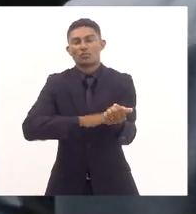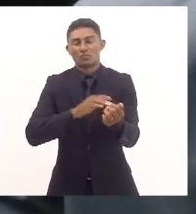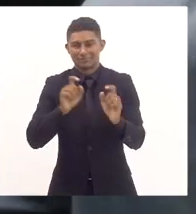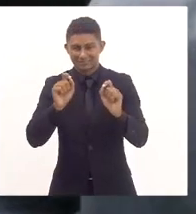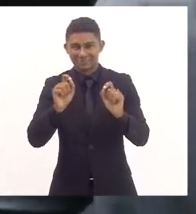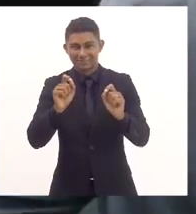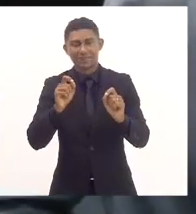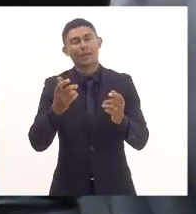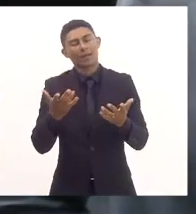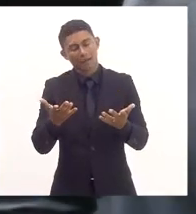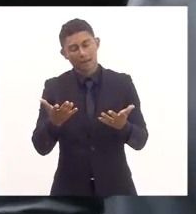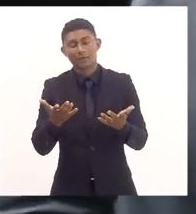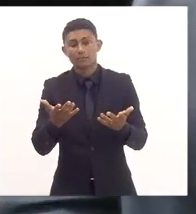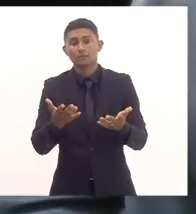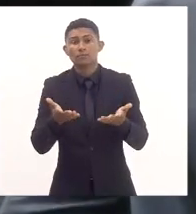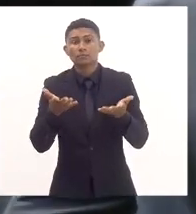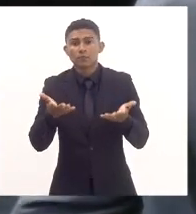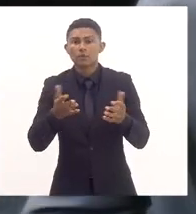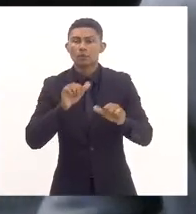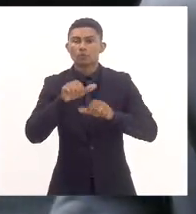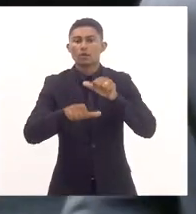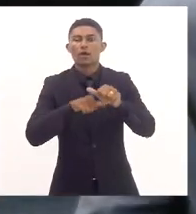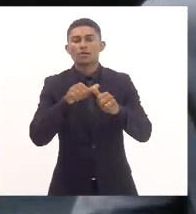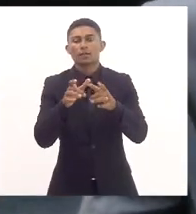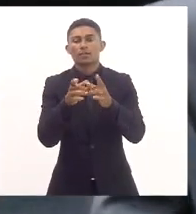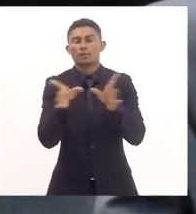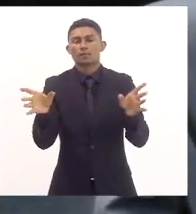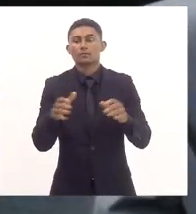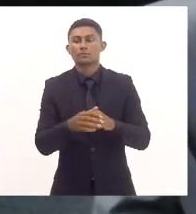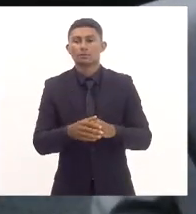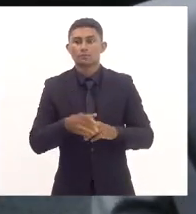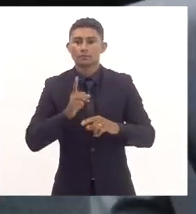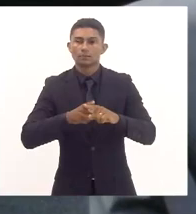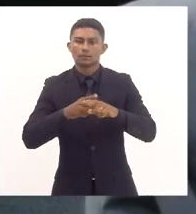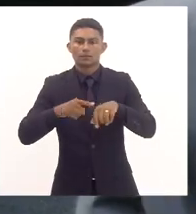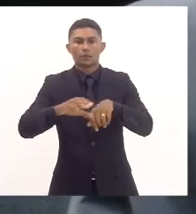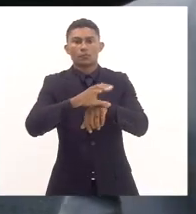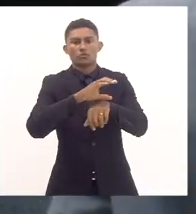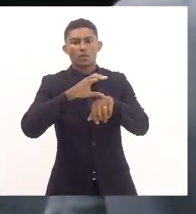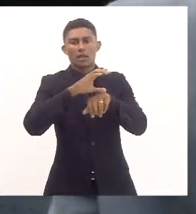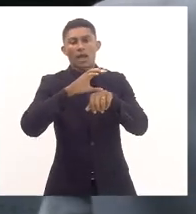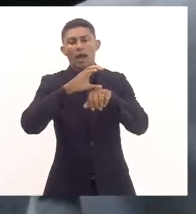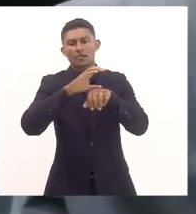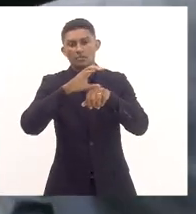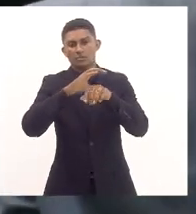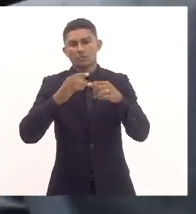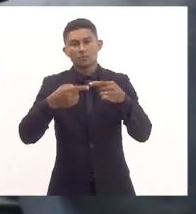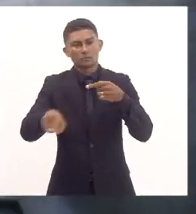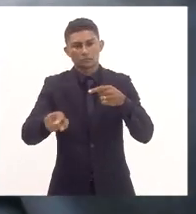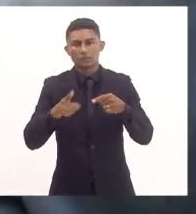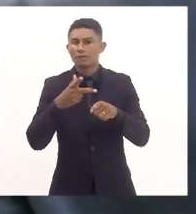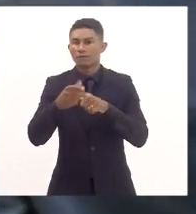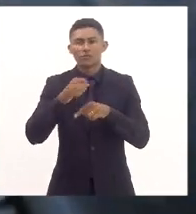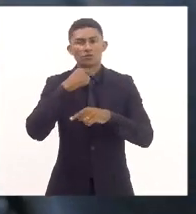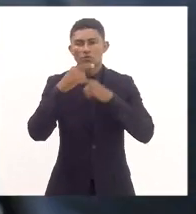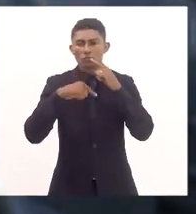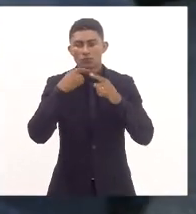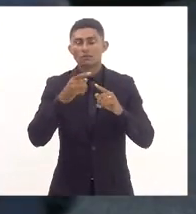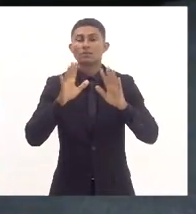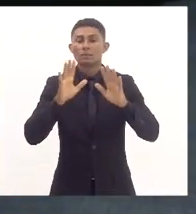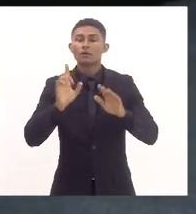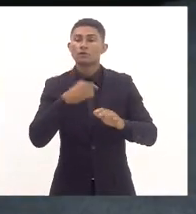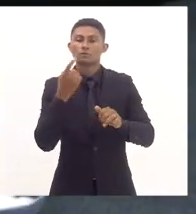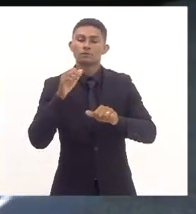por isso a mudança para autorizativa ainda que não vençamos a incondicionalidade eu nós mudamos Para